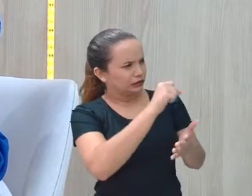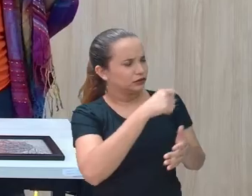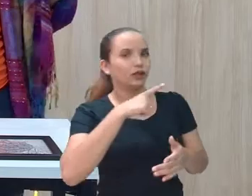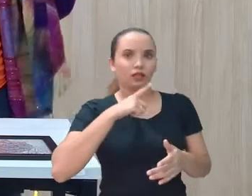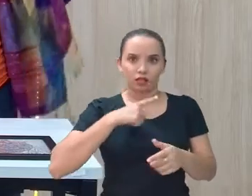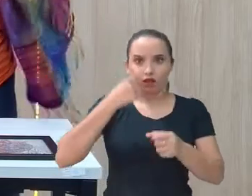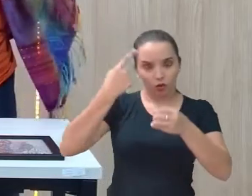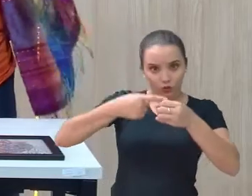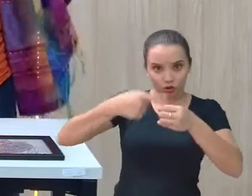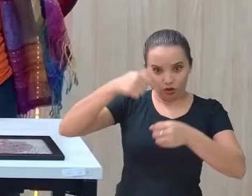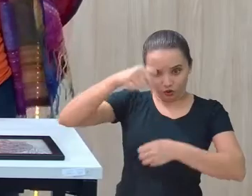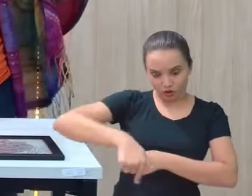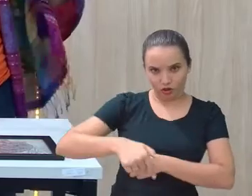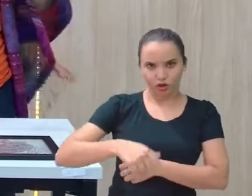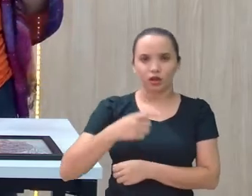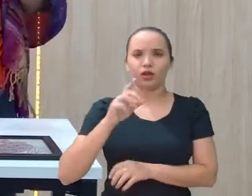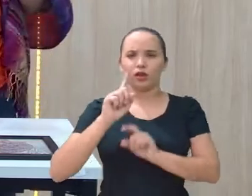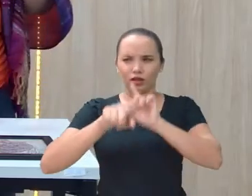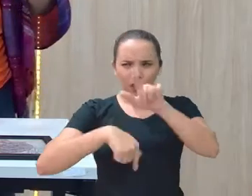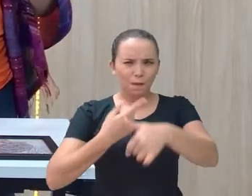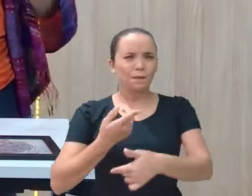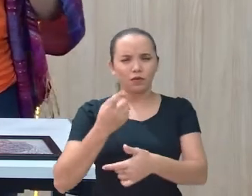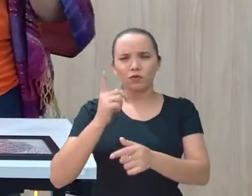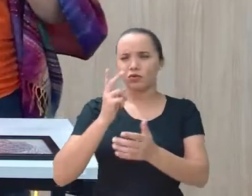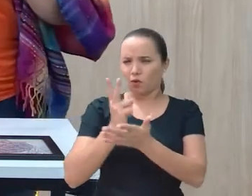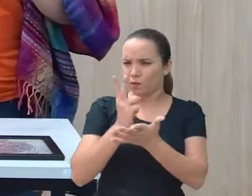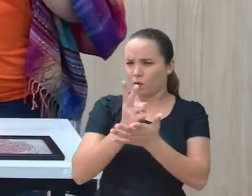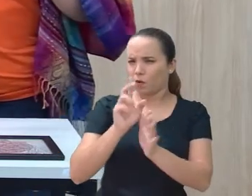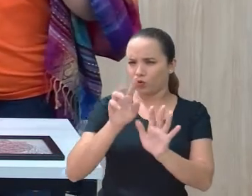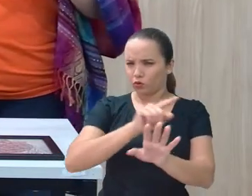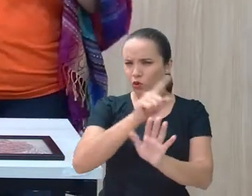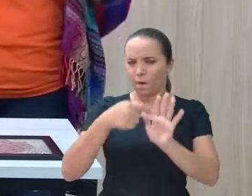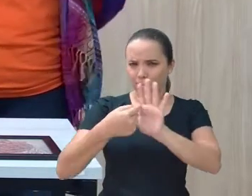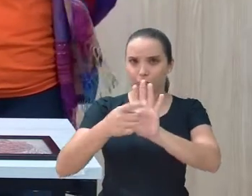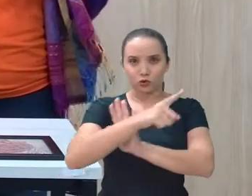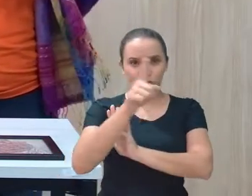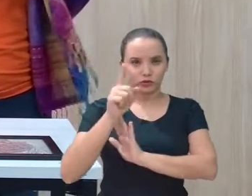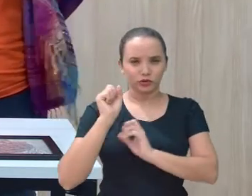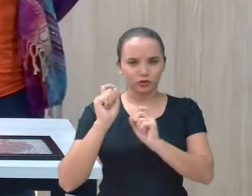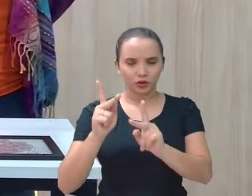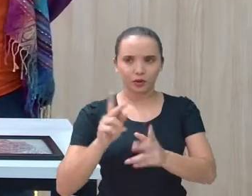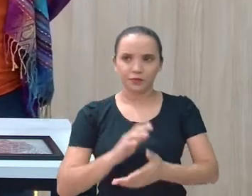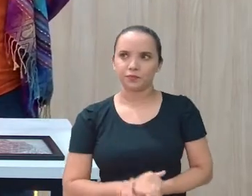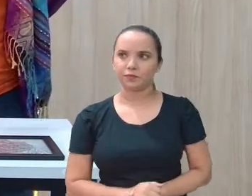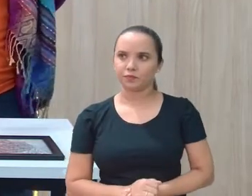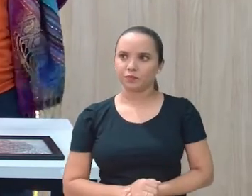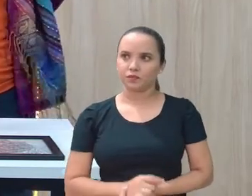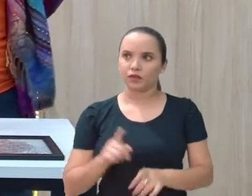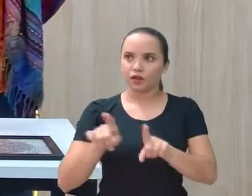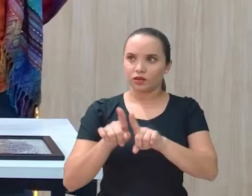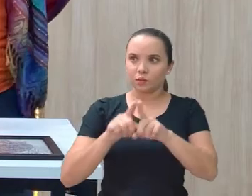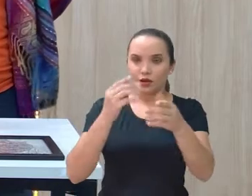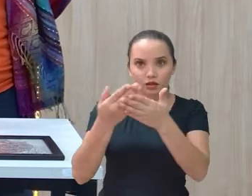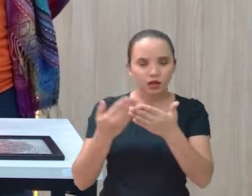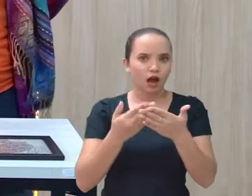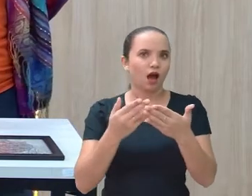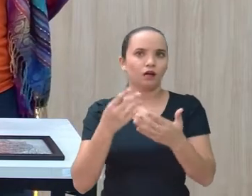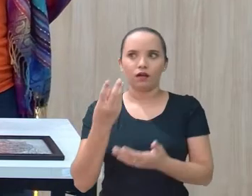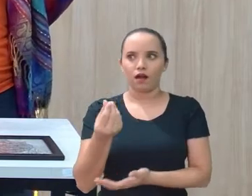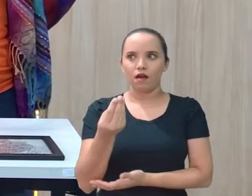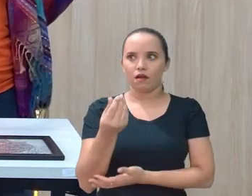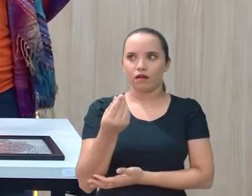viu, gente? Eu vou estar mostrando isso sempre para vocês. E na aula da nossa primeira aula, que